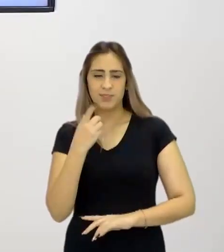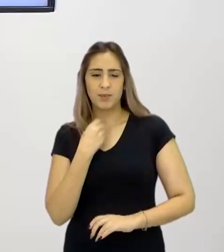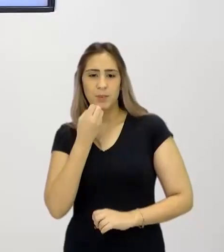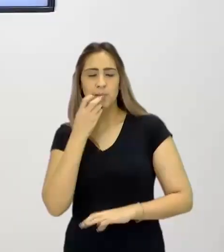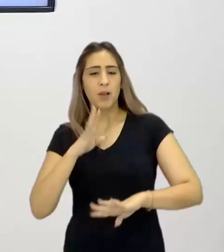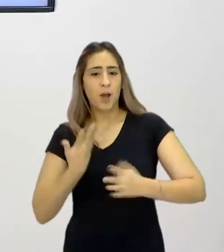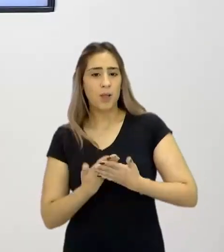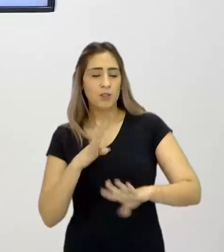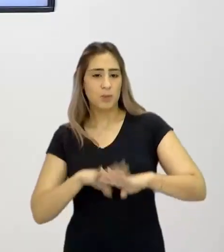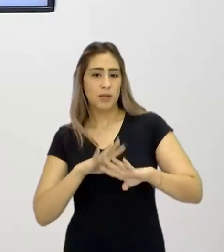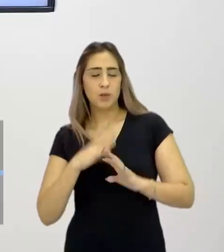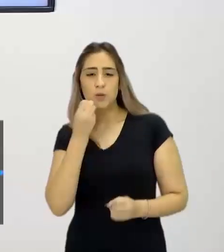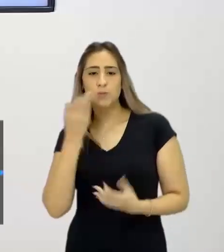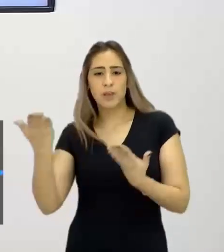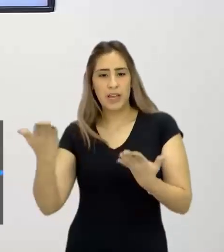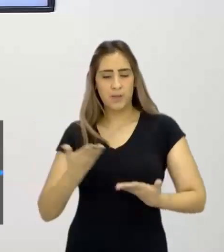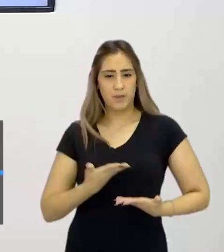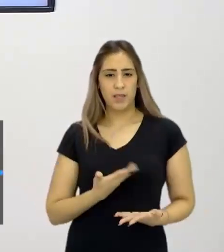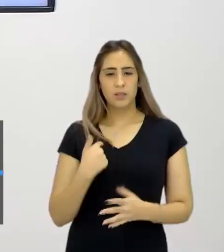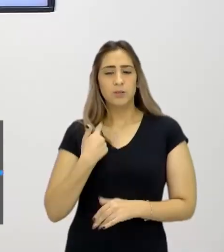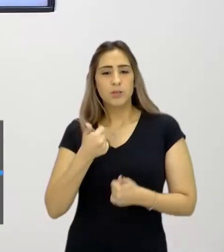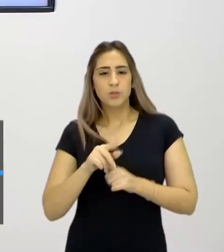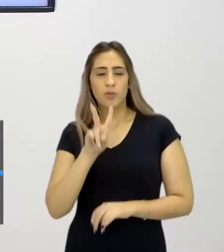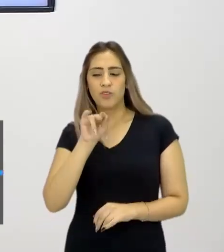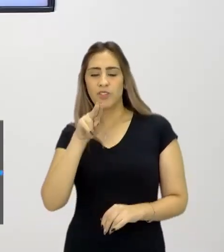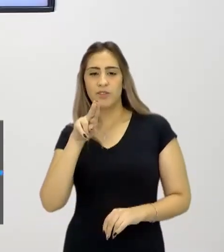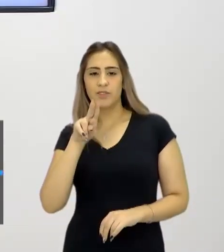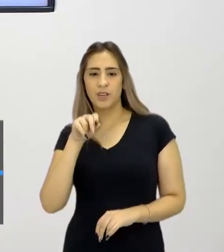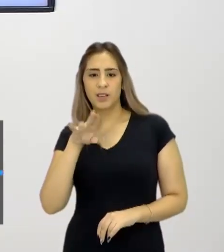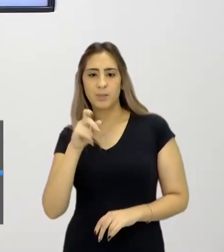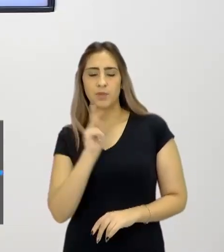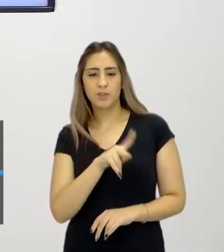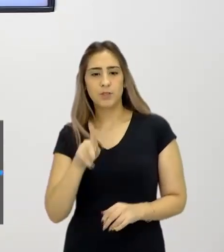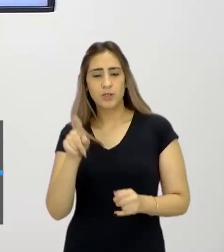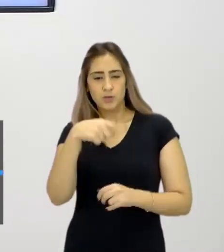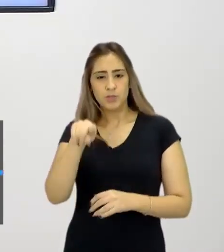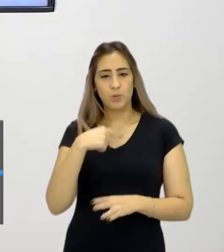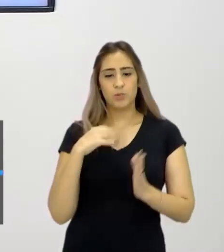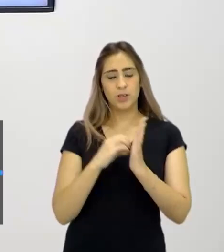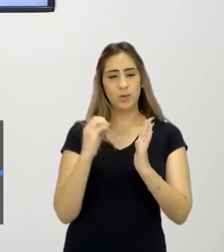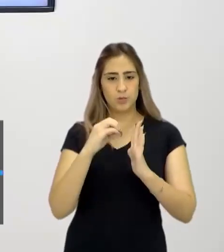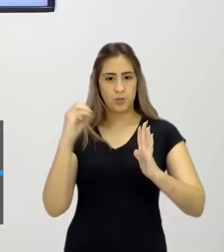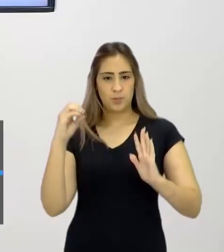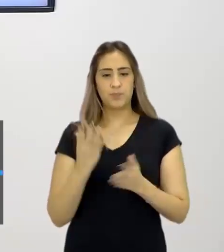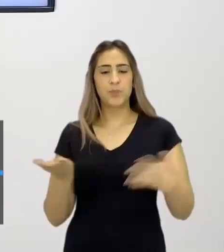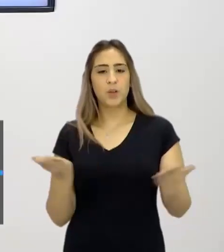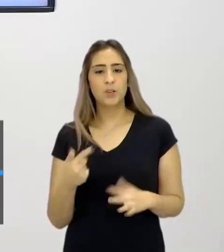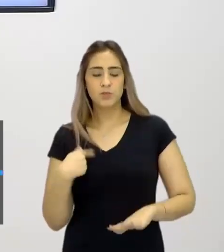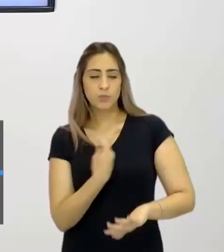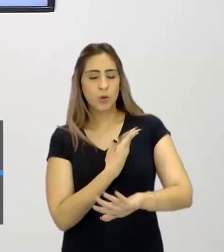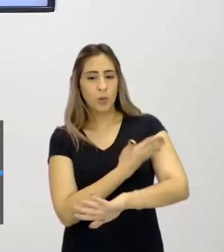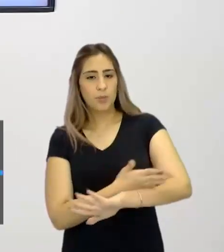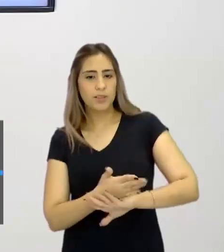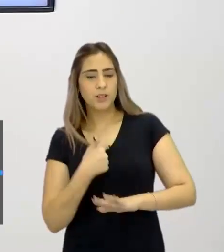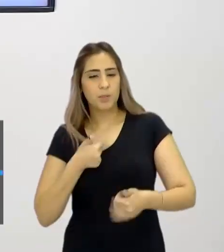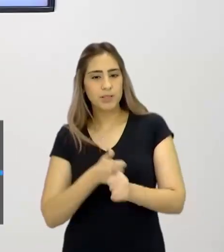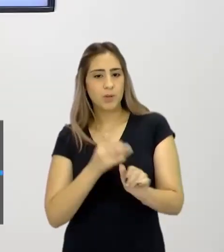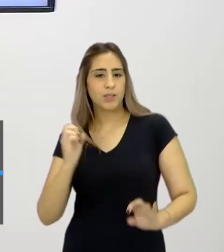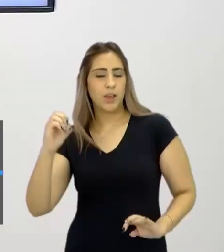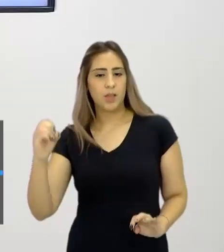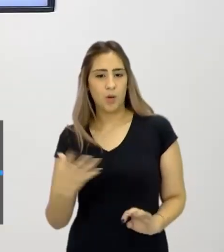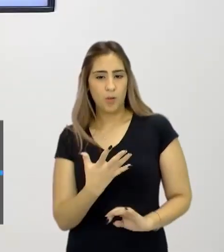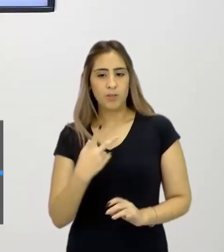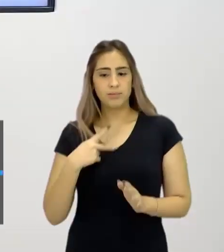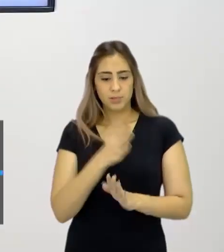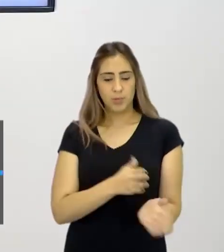Aula de matemática, sejam todos bem-vindos. Eu sou Viviane, a professora de vocês aqui no Centro de Mídias. E hoje nós vamos começar uma sequência nova, a